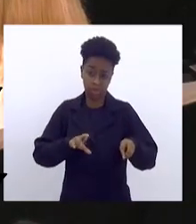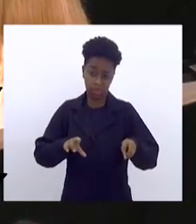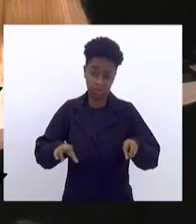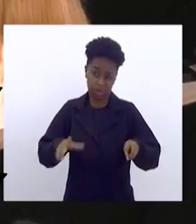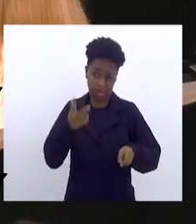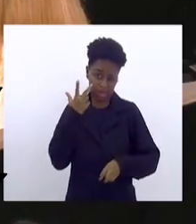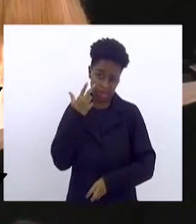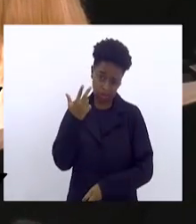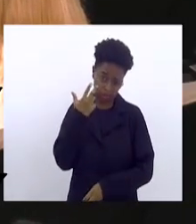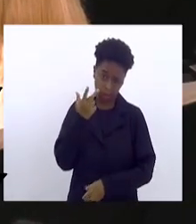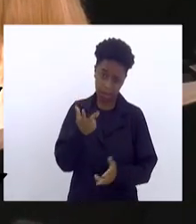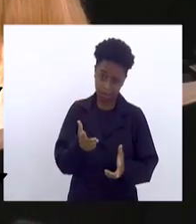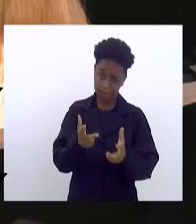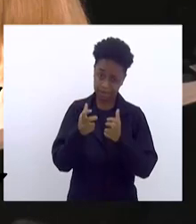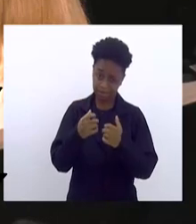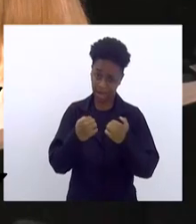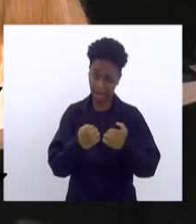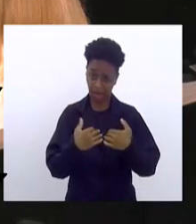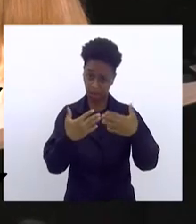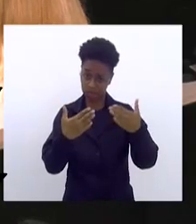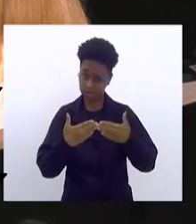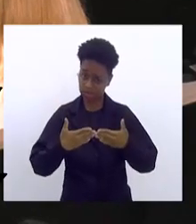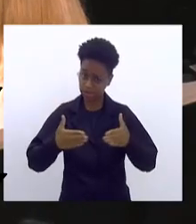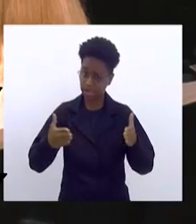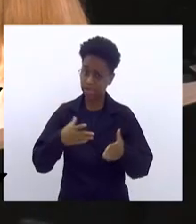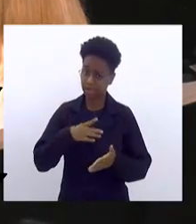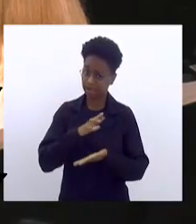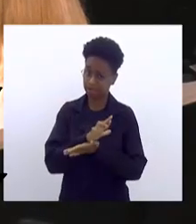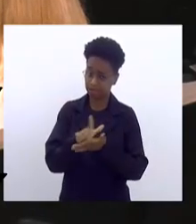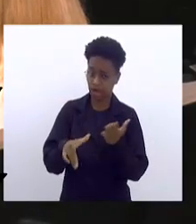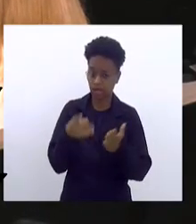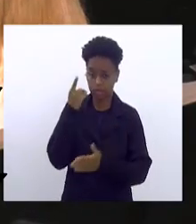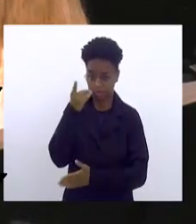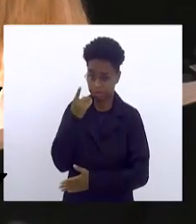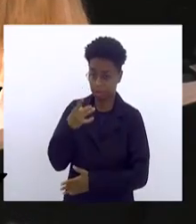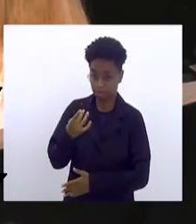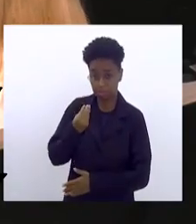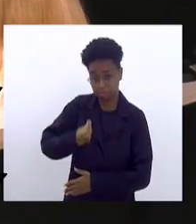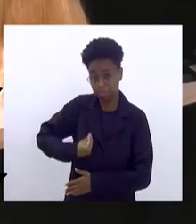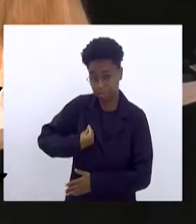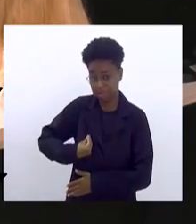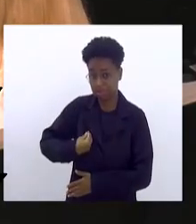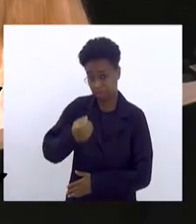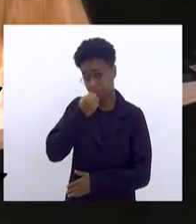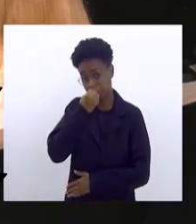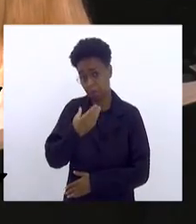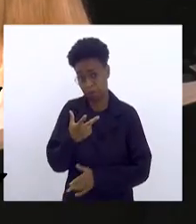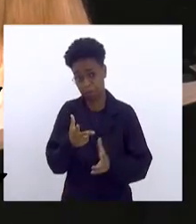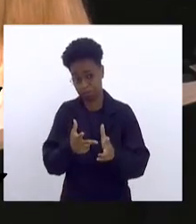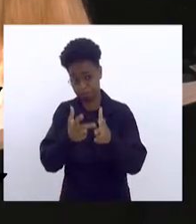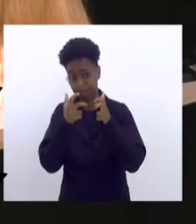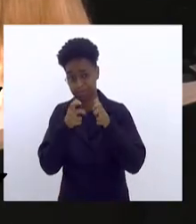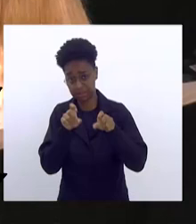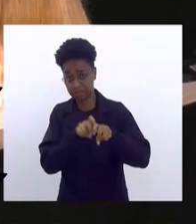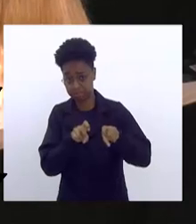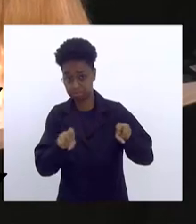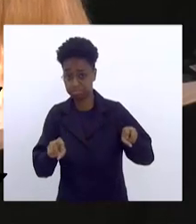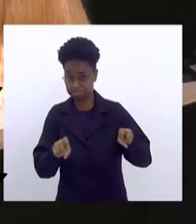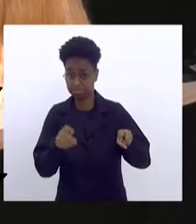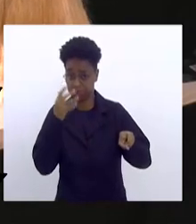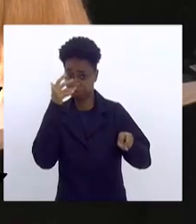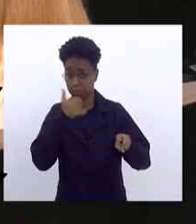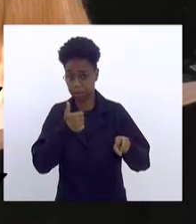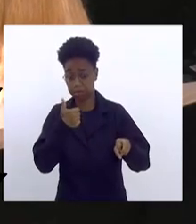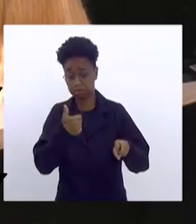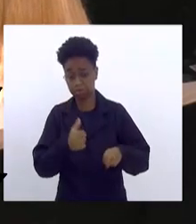comum a gente ter uma audiência com tantos parlamentares presentes muito bom ver esta cena